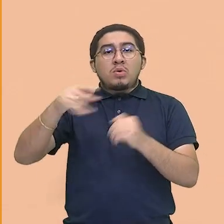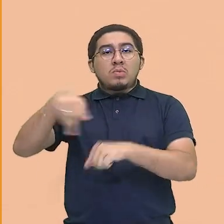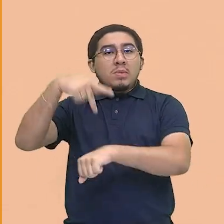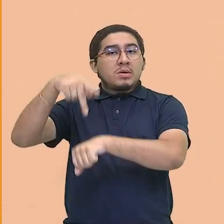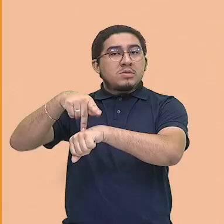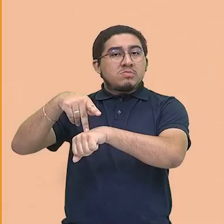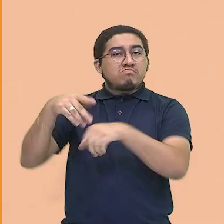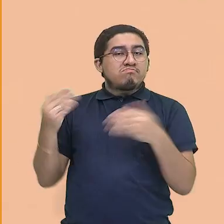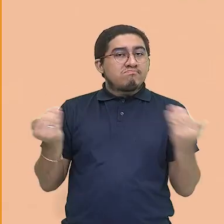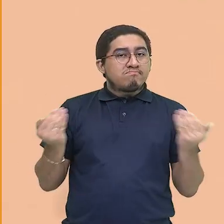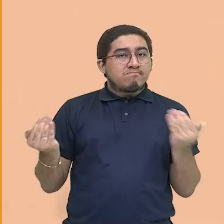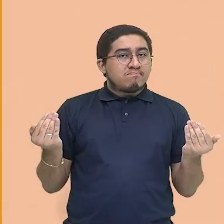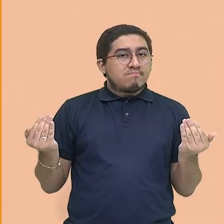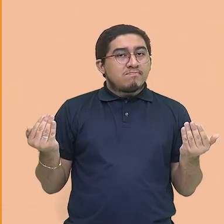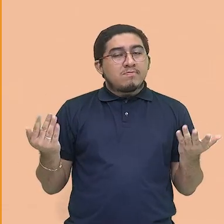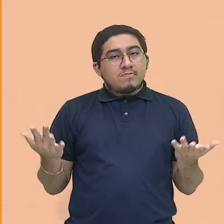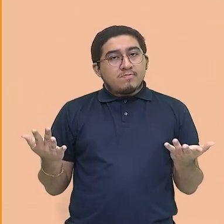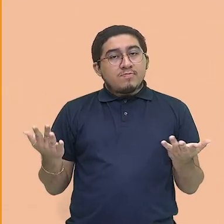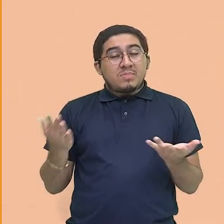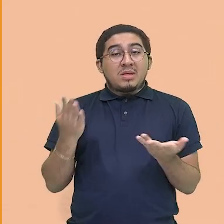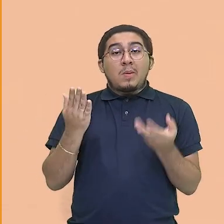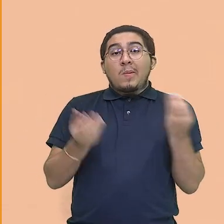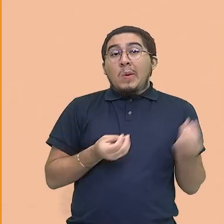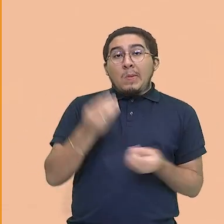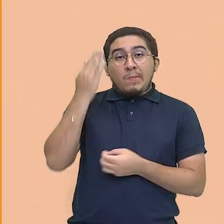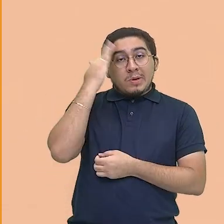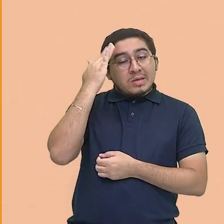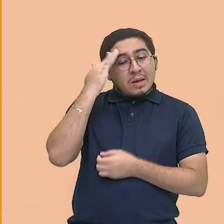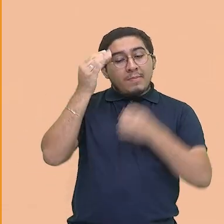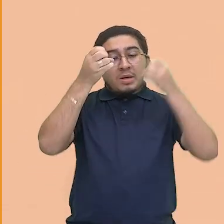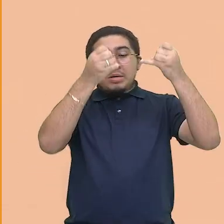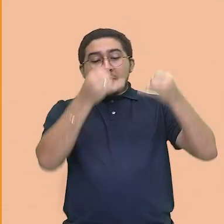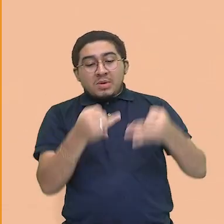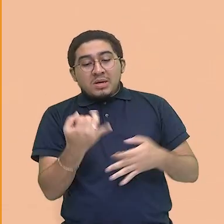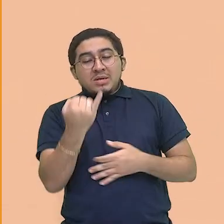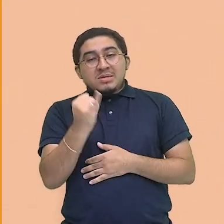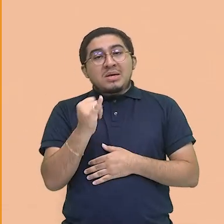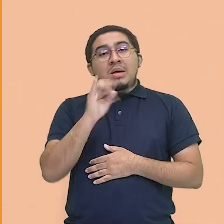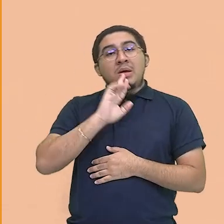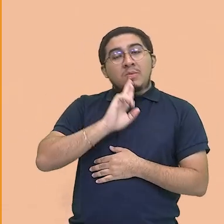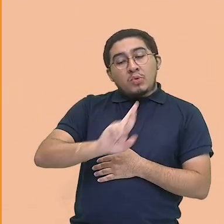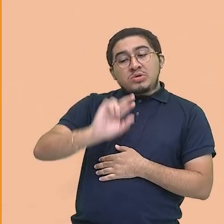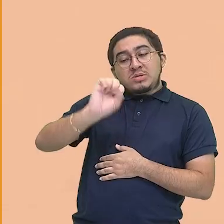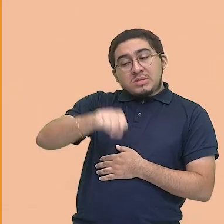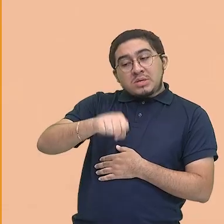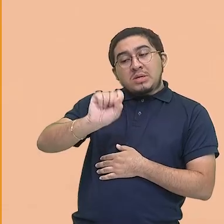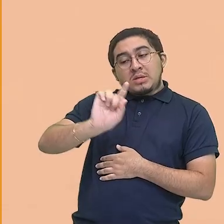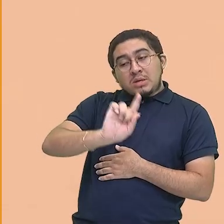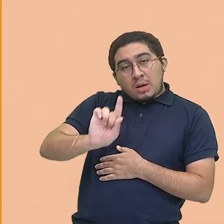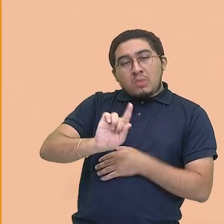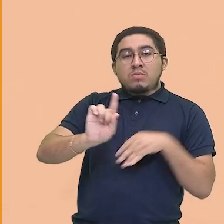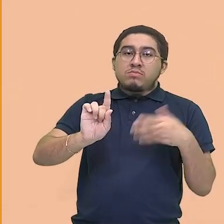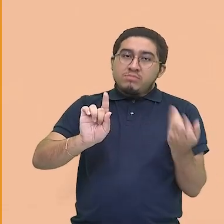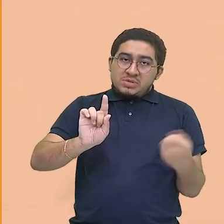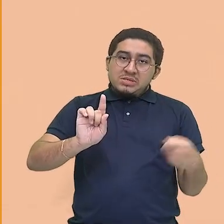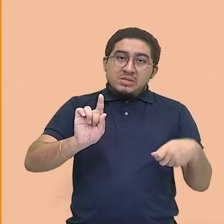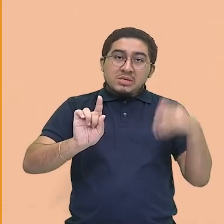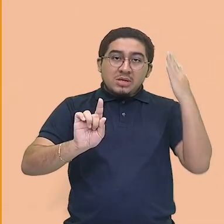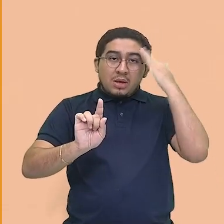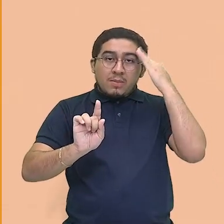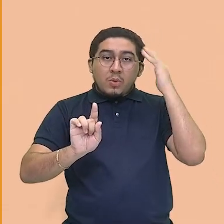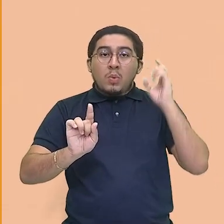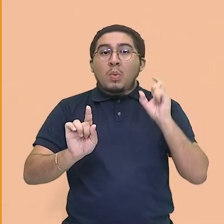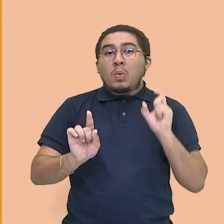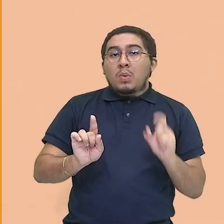país? Bem, aí, para saber e para dizer se é igual ou se é diferente, eu tenho que saber